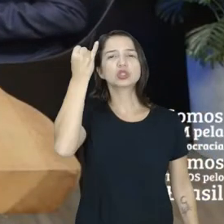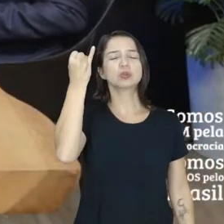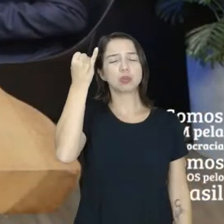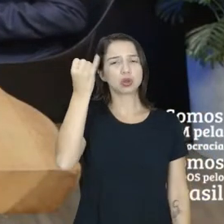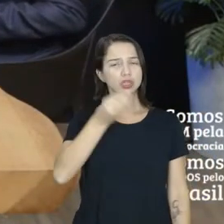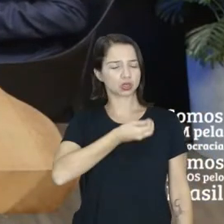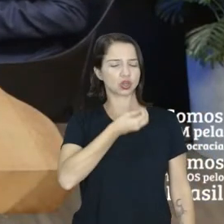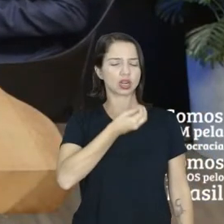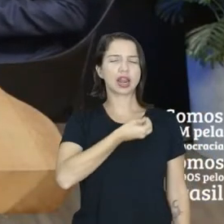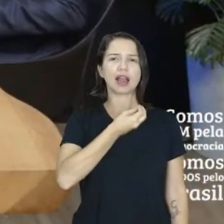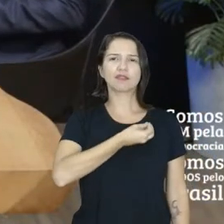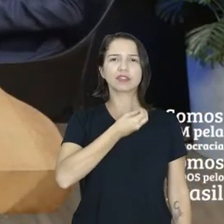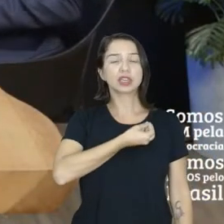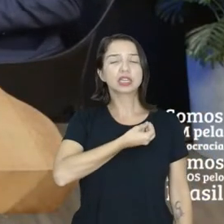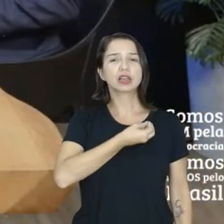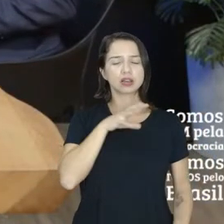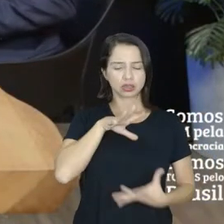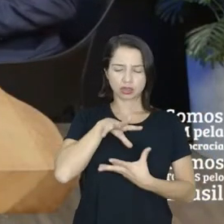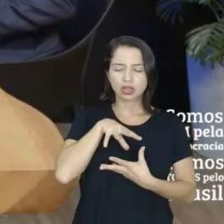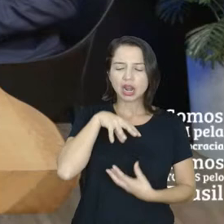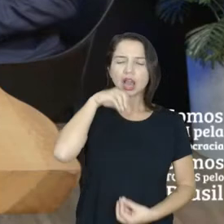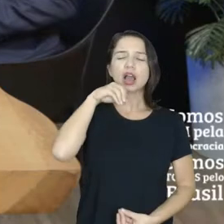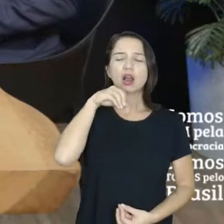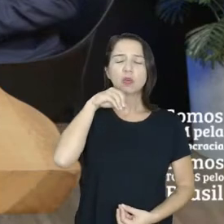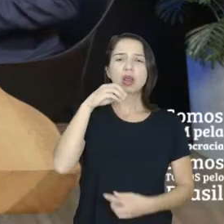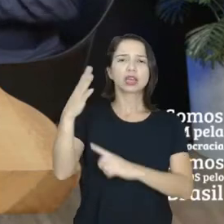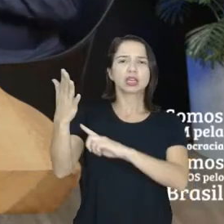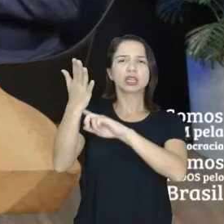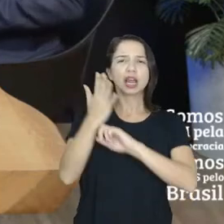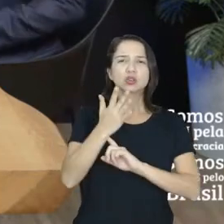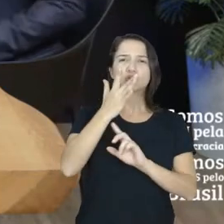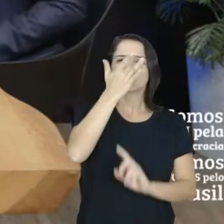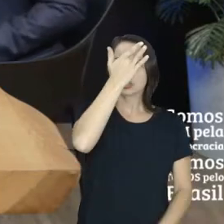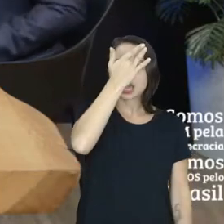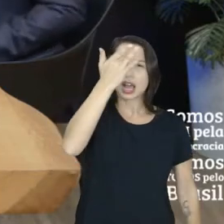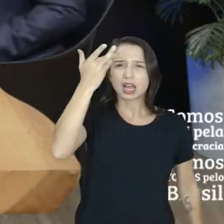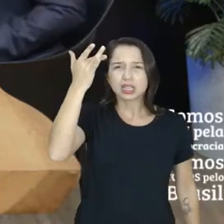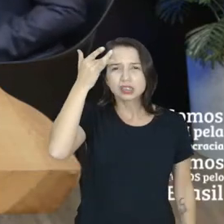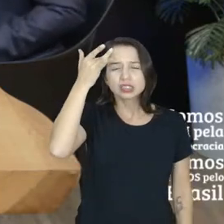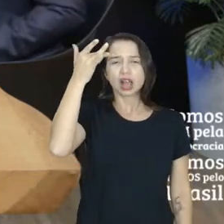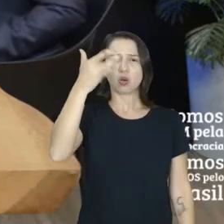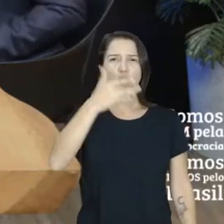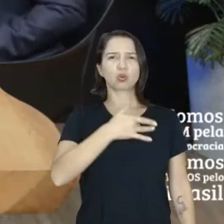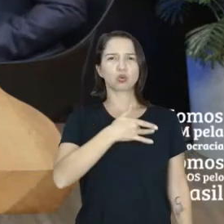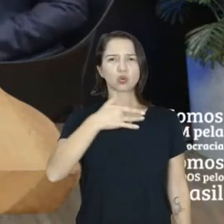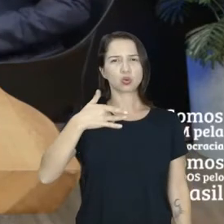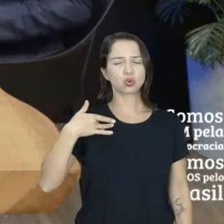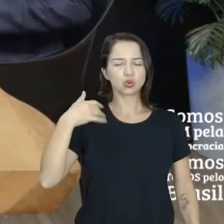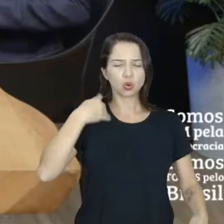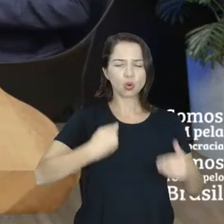saúde física também. Porque uma mente abalada, a pessoa vai adoecer.